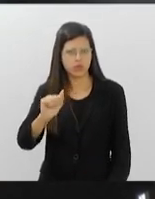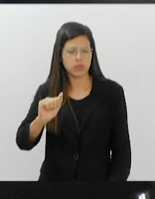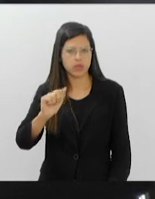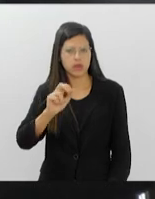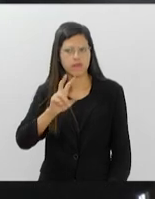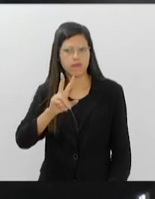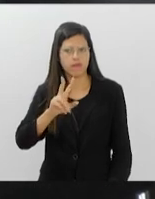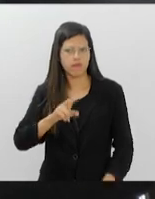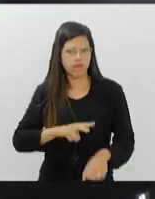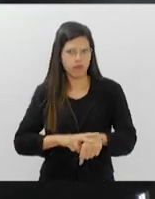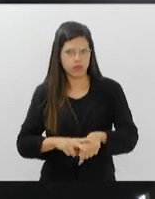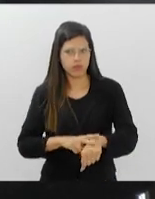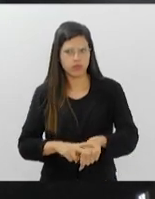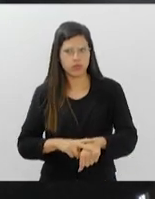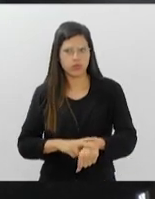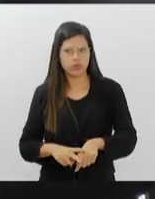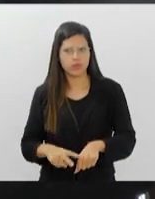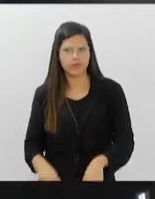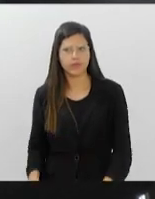E o governo